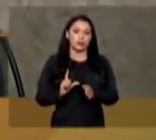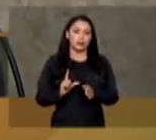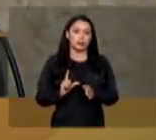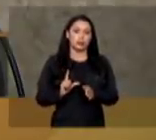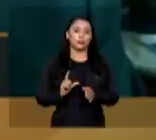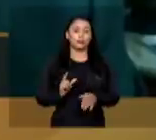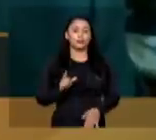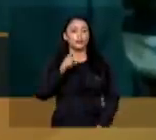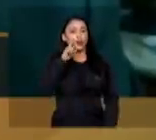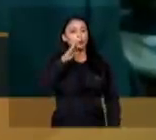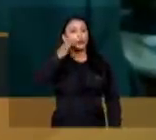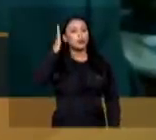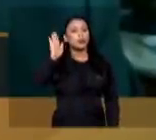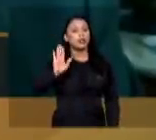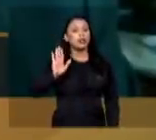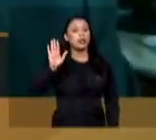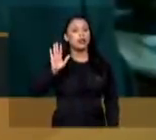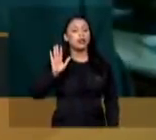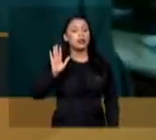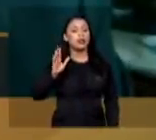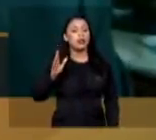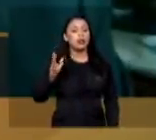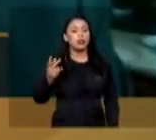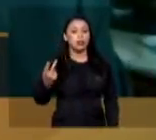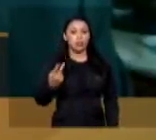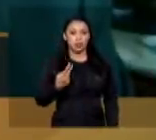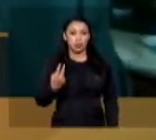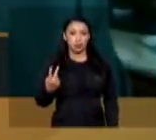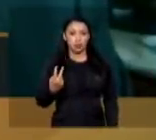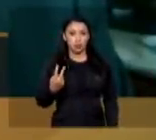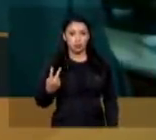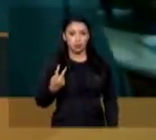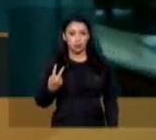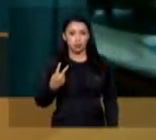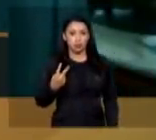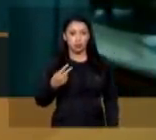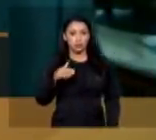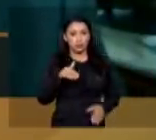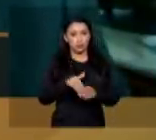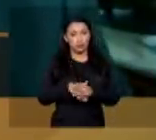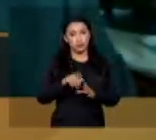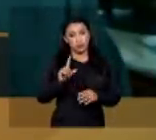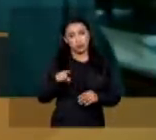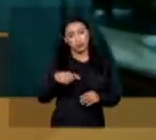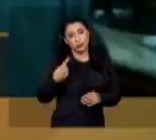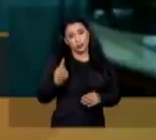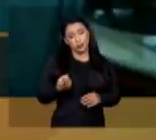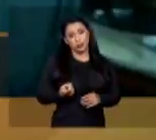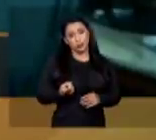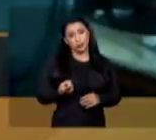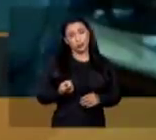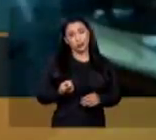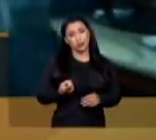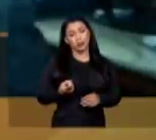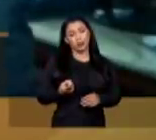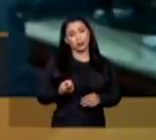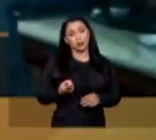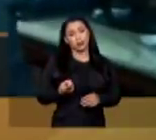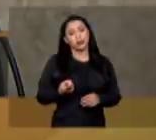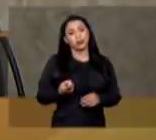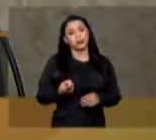Aurélio. Presidente, nós dois votamos depois de Sua Excelência. Ministro Marco